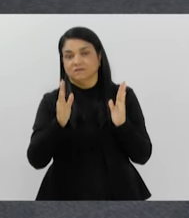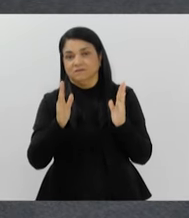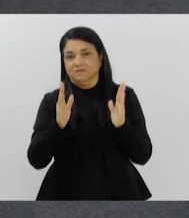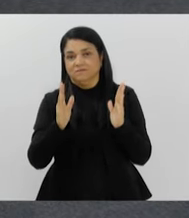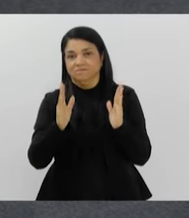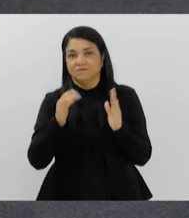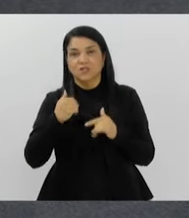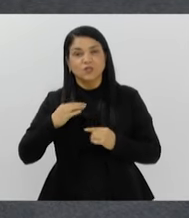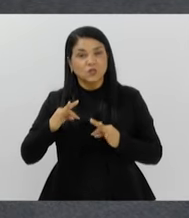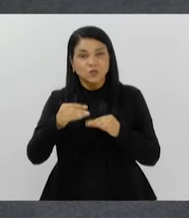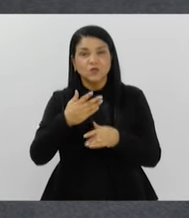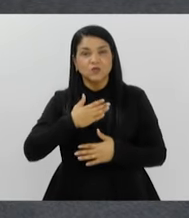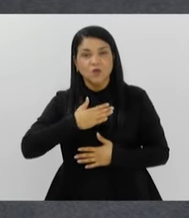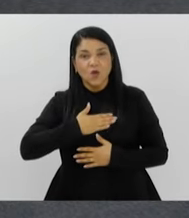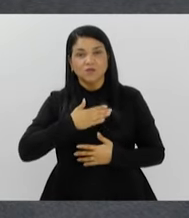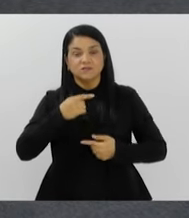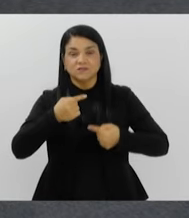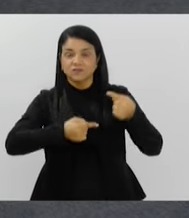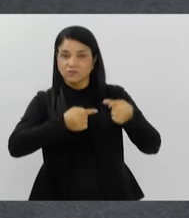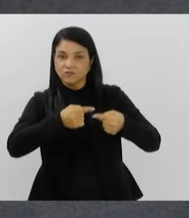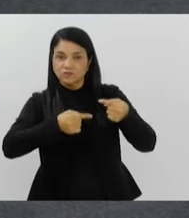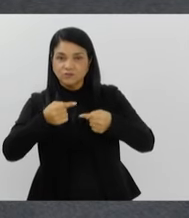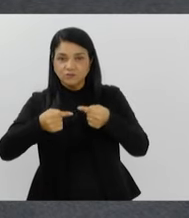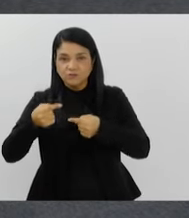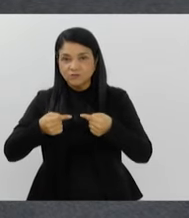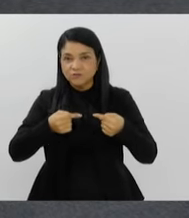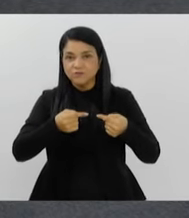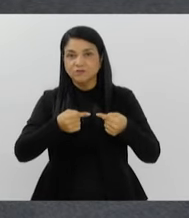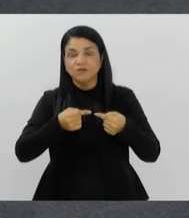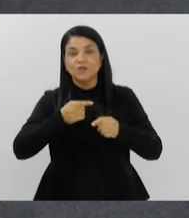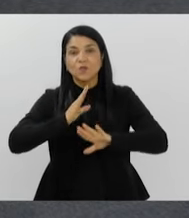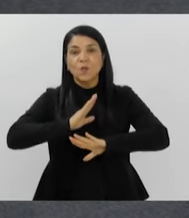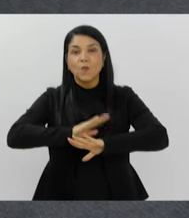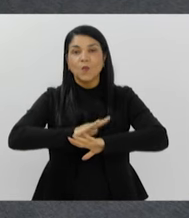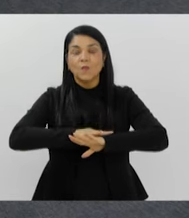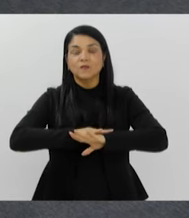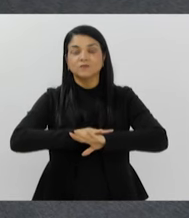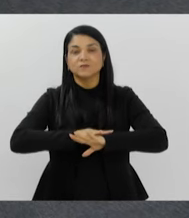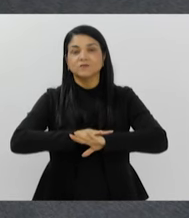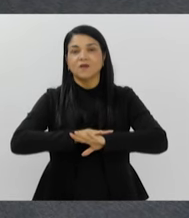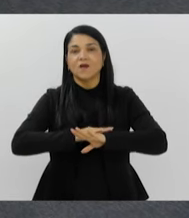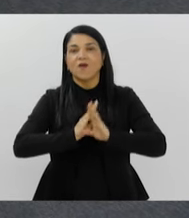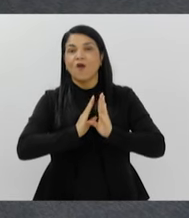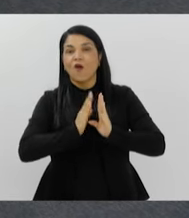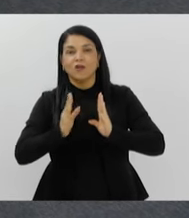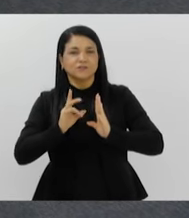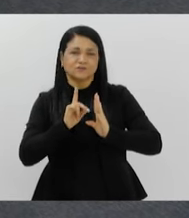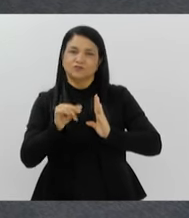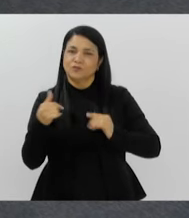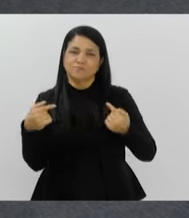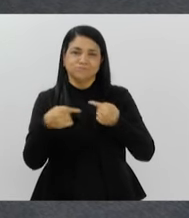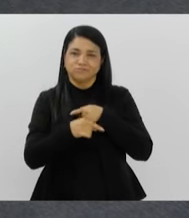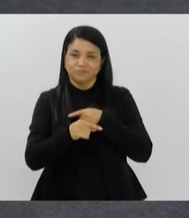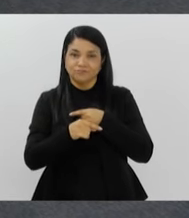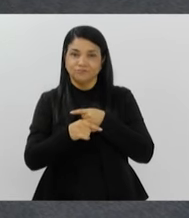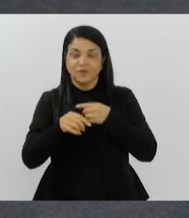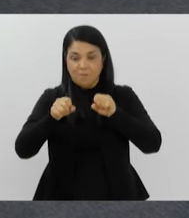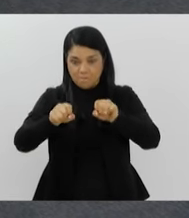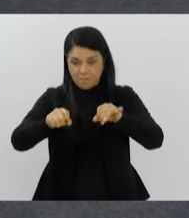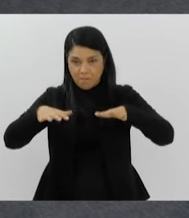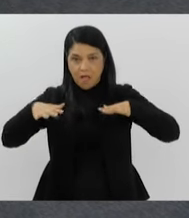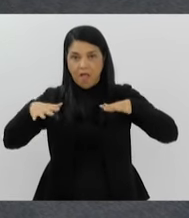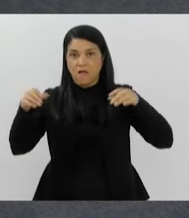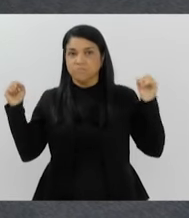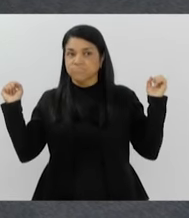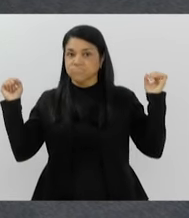todo mundo gosta de discutir na hora da ordem do dia, porque a casa está cheia. No